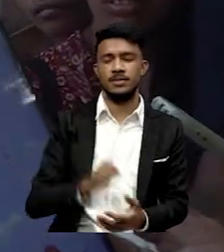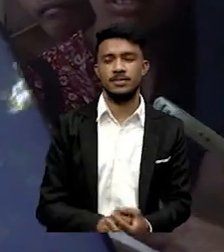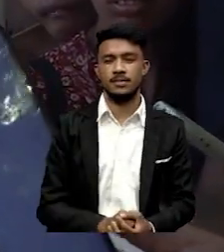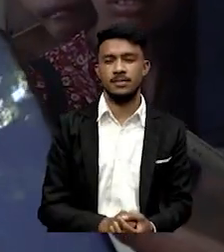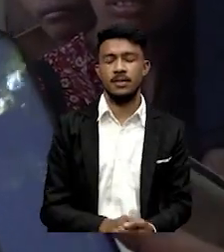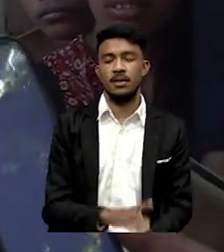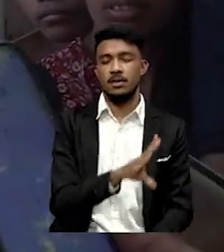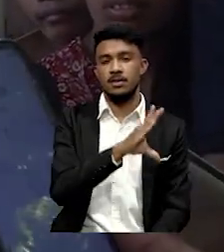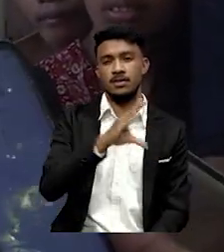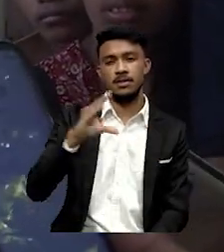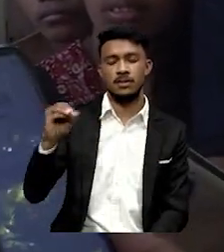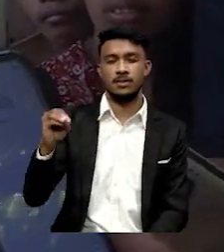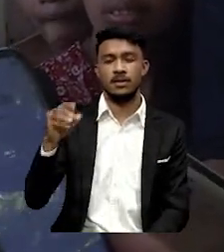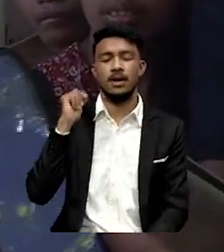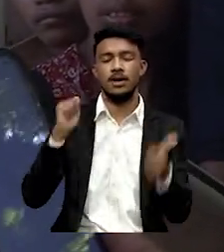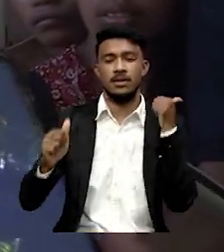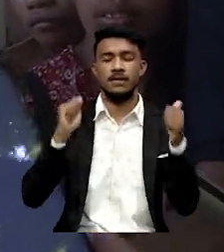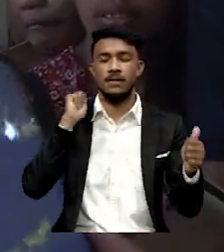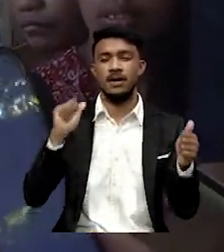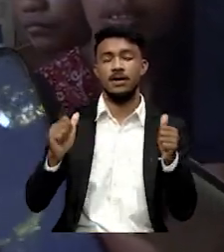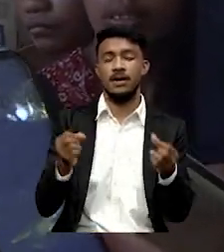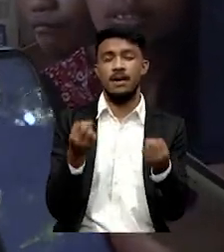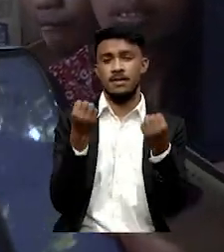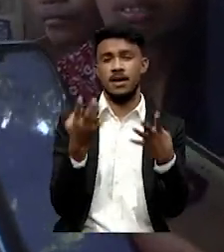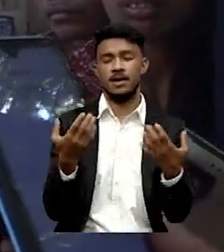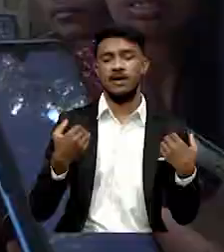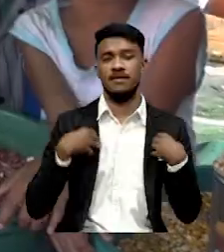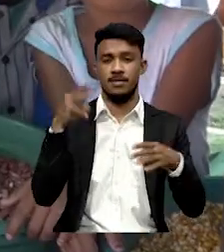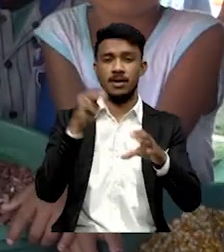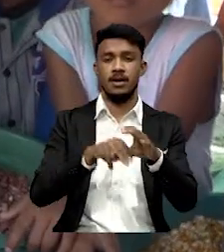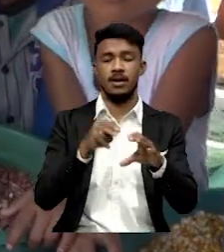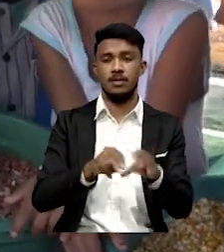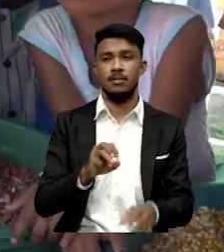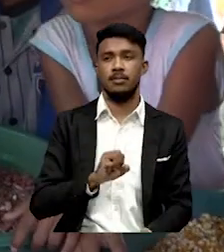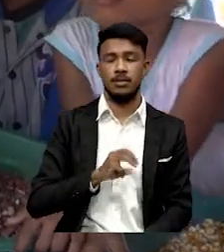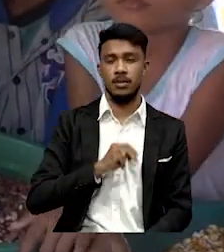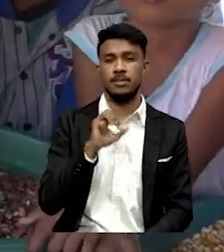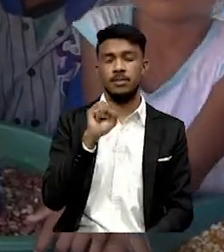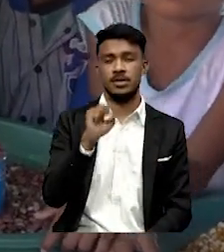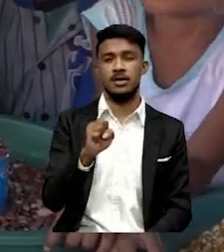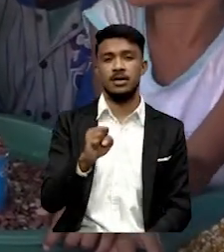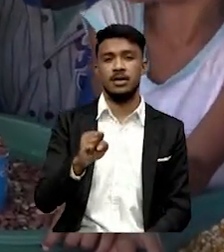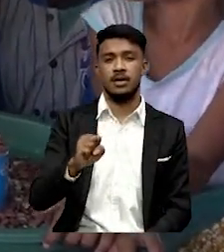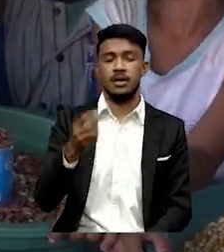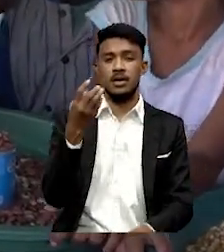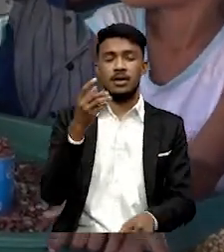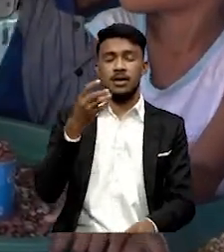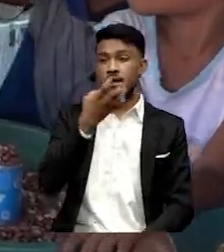E atividade para a glória, mercado uma obsessão na banda. Vai, Loron, vai, vai, vai,